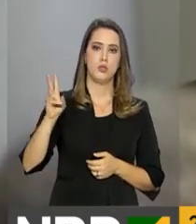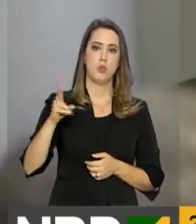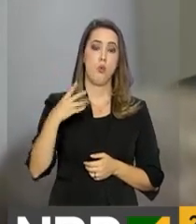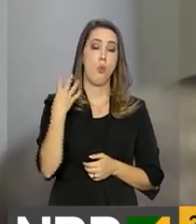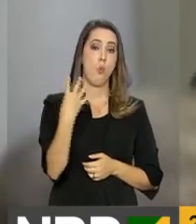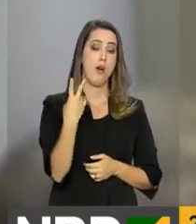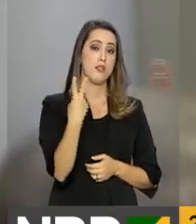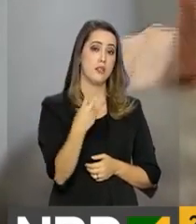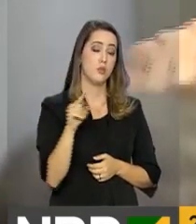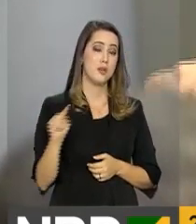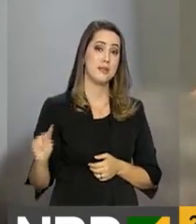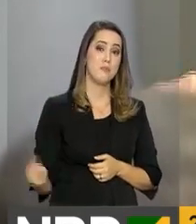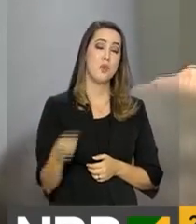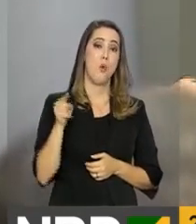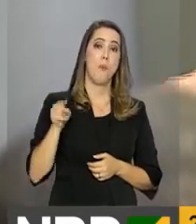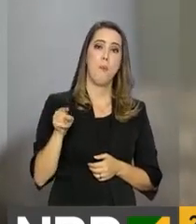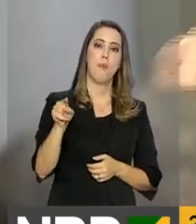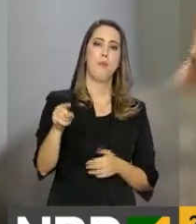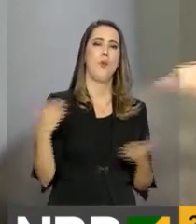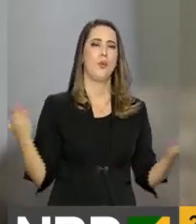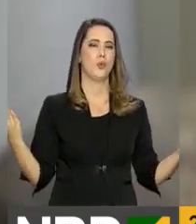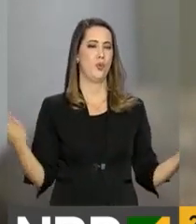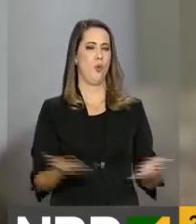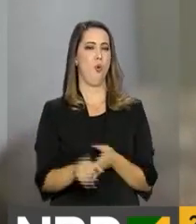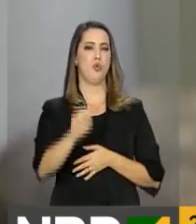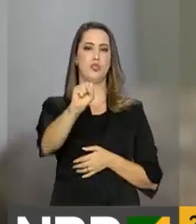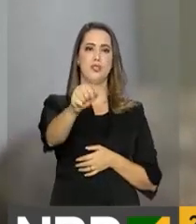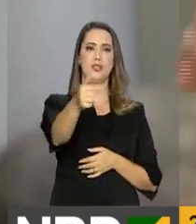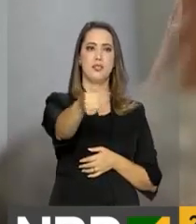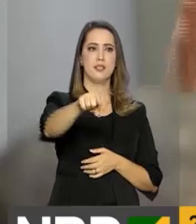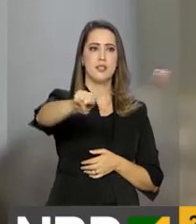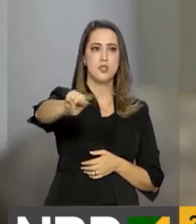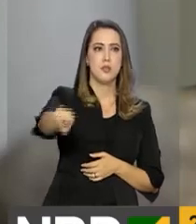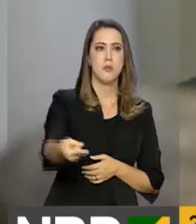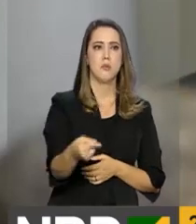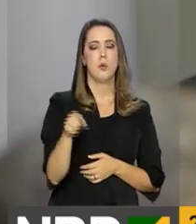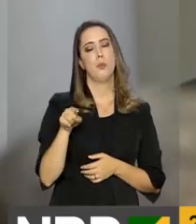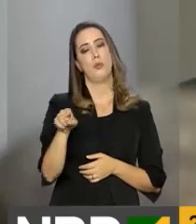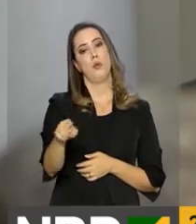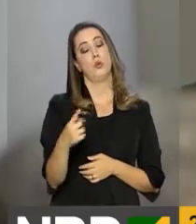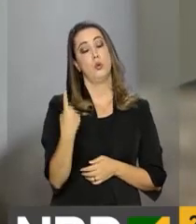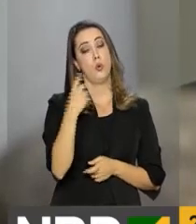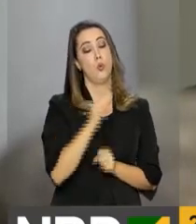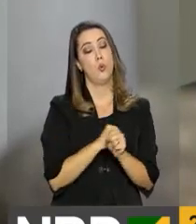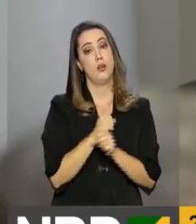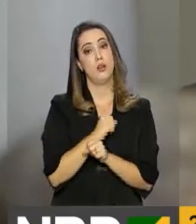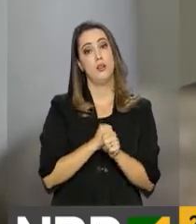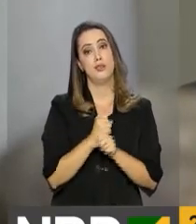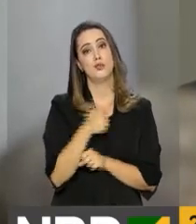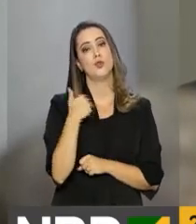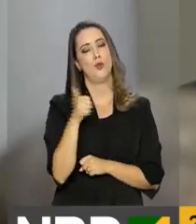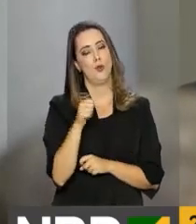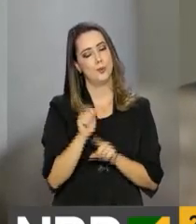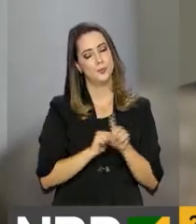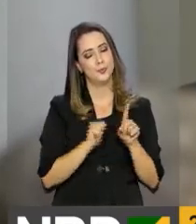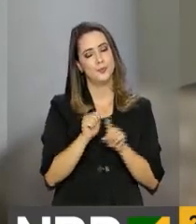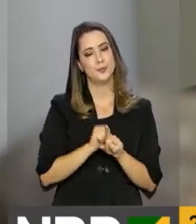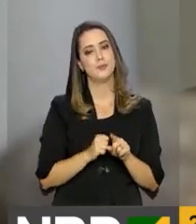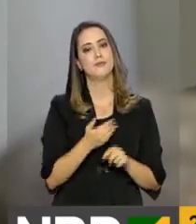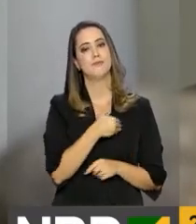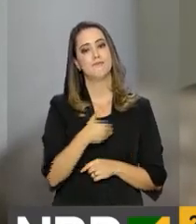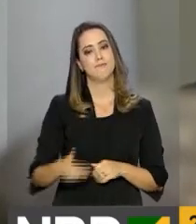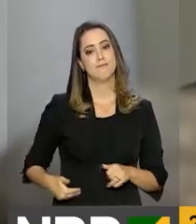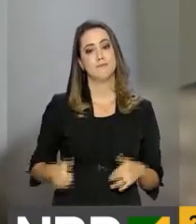pontos. Hoje atingiu um pico de 87 mil pontos. Isto, meus senhores, em um ano e 11 meses de